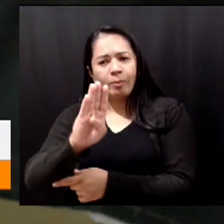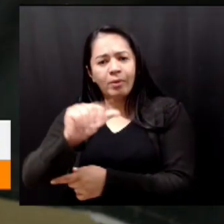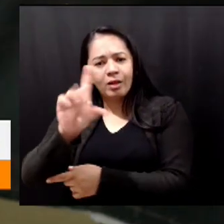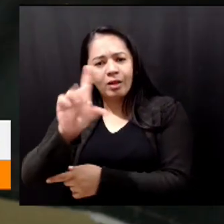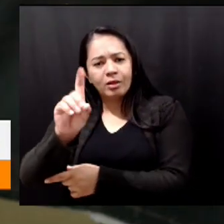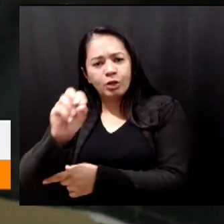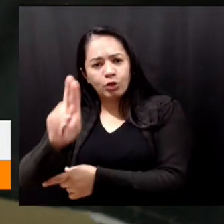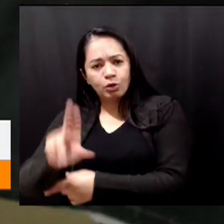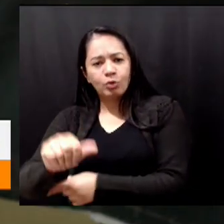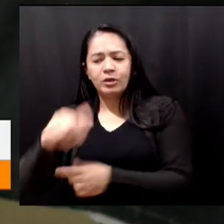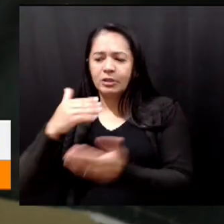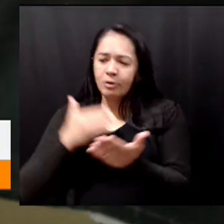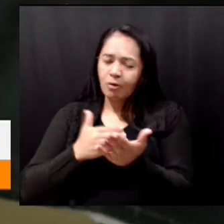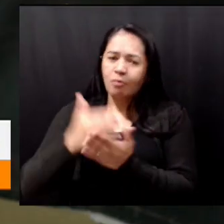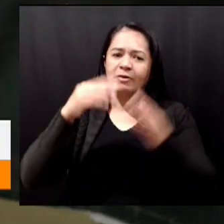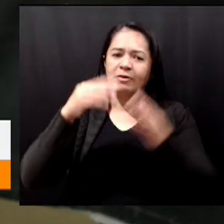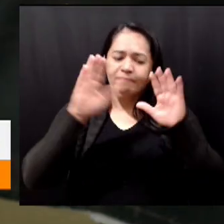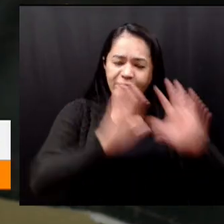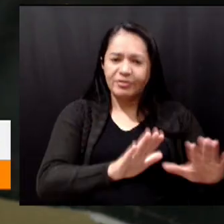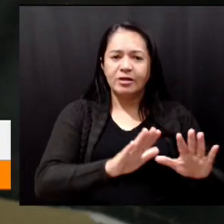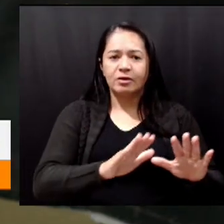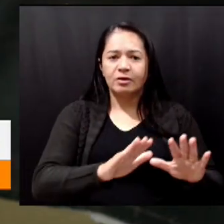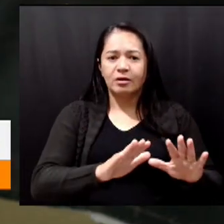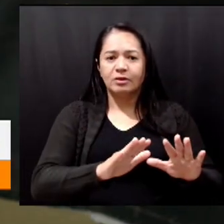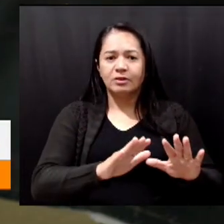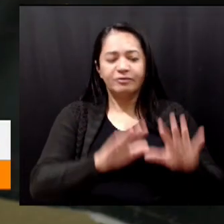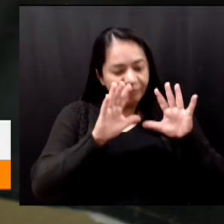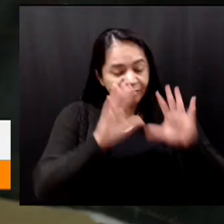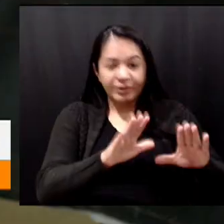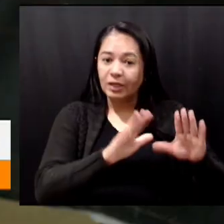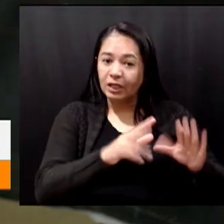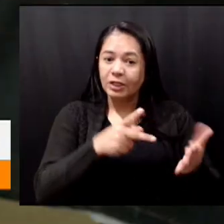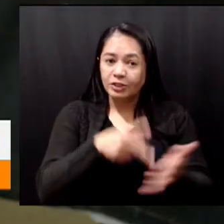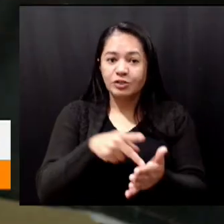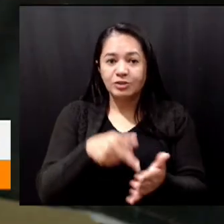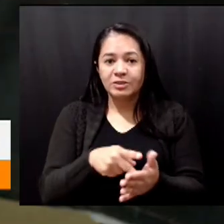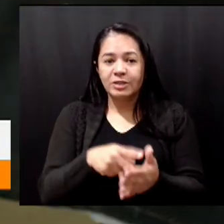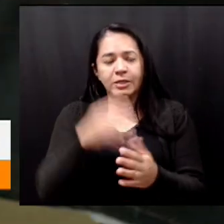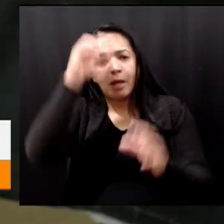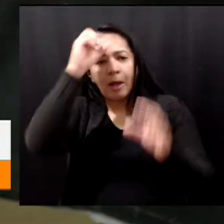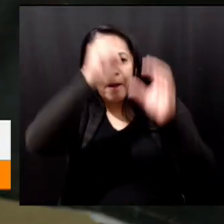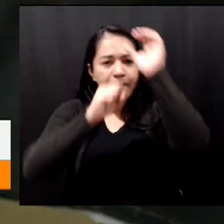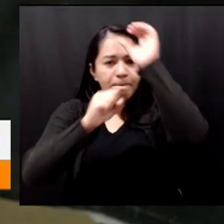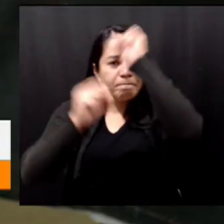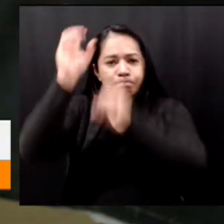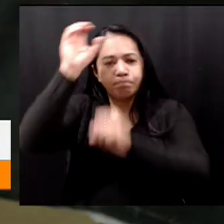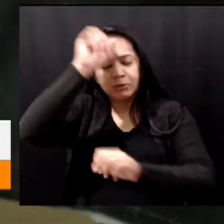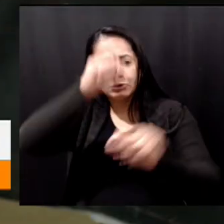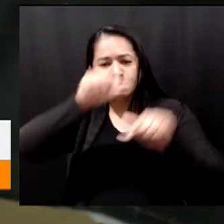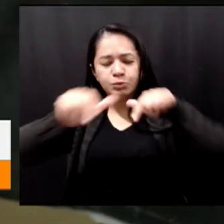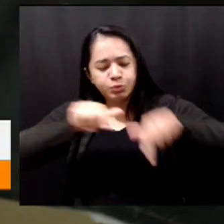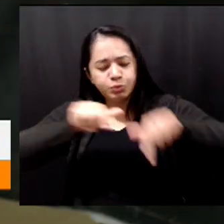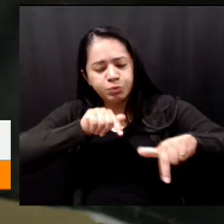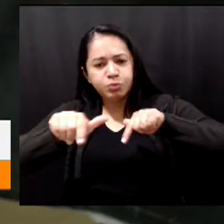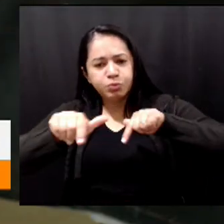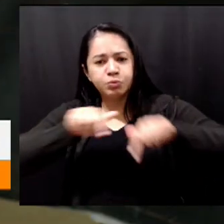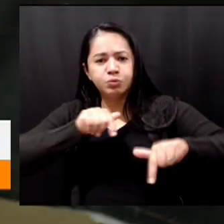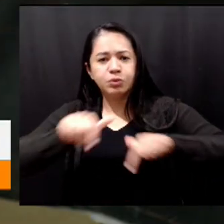ficam praticamente incubados mesmo, né, aprendendo, trabalhando,